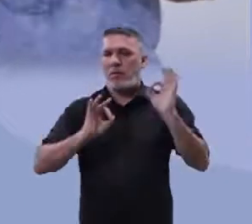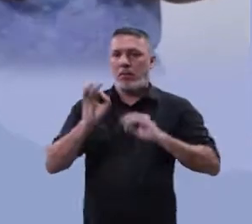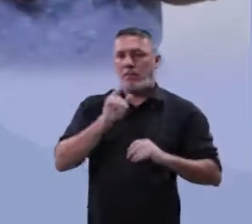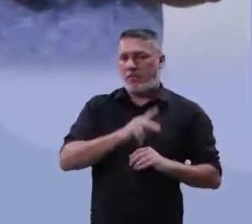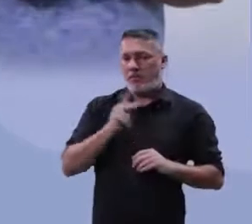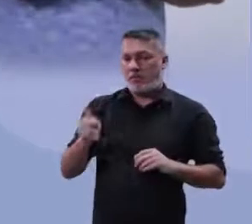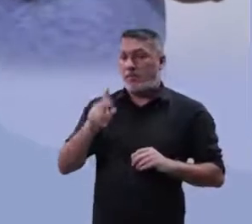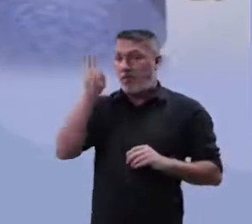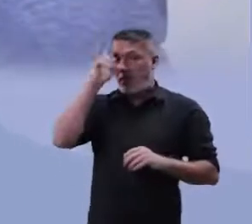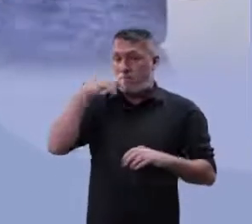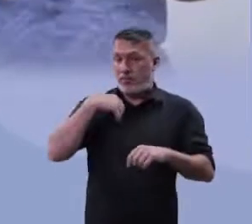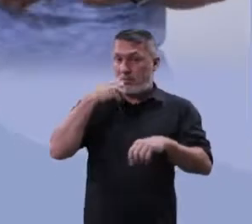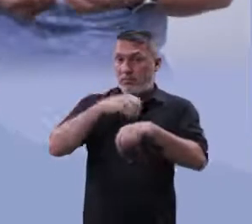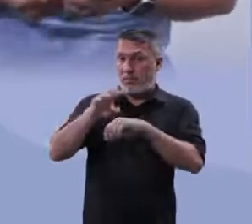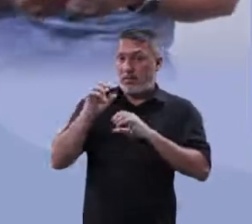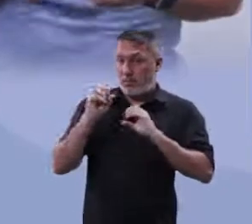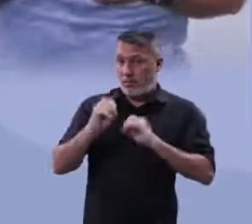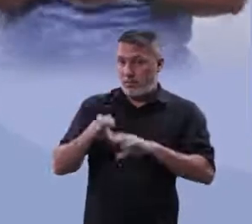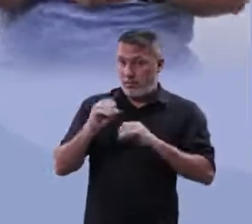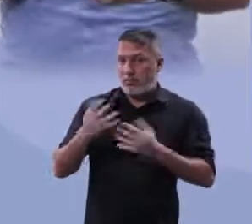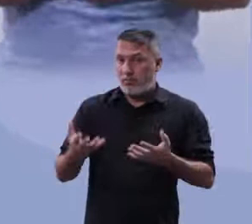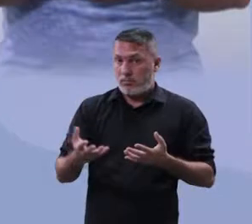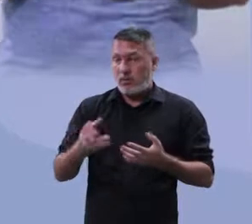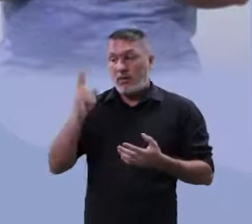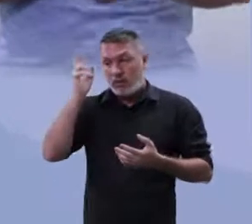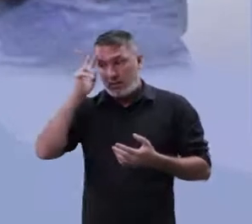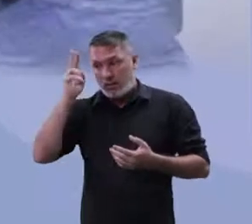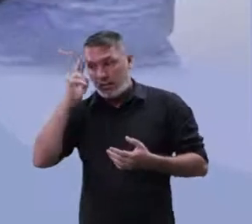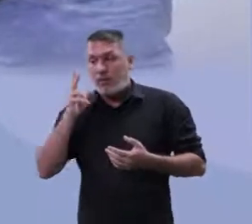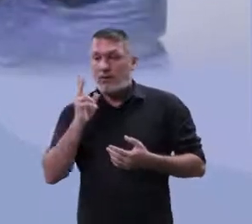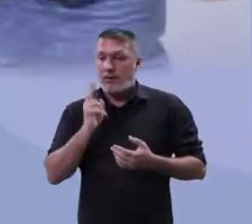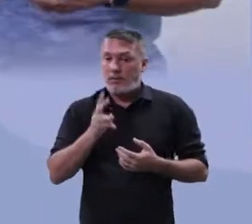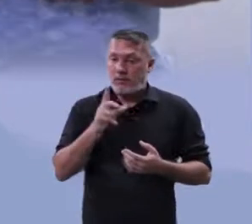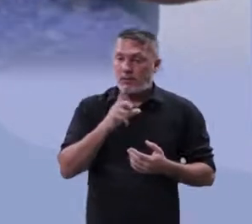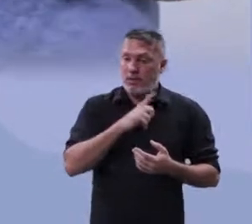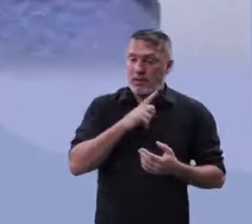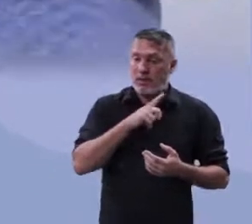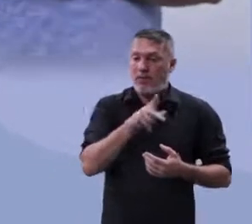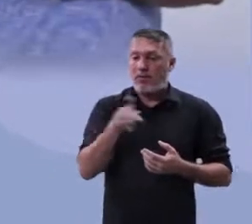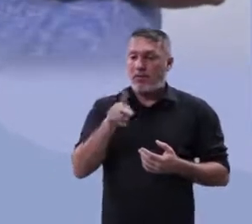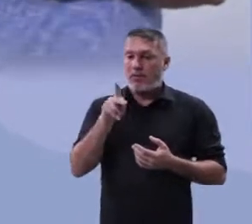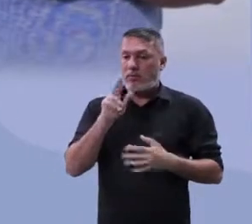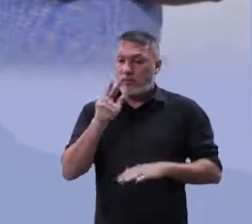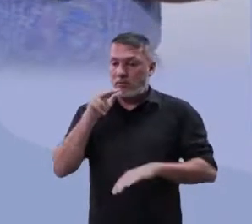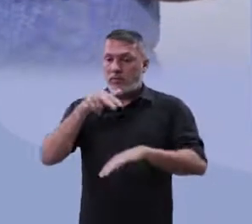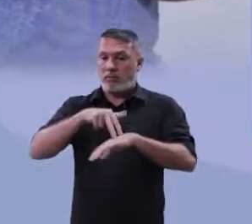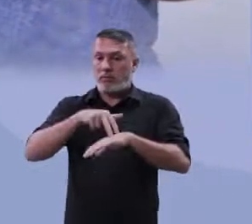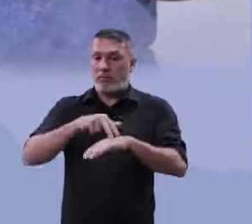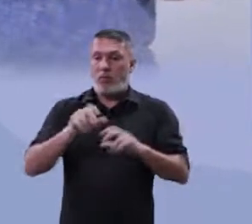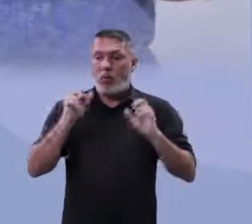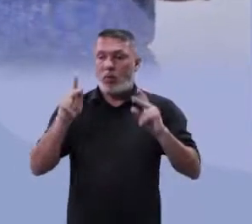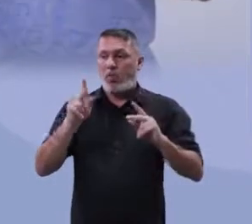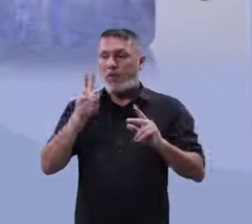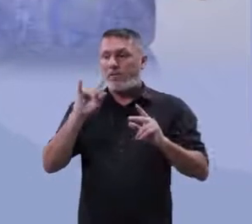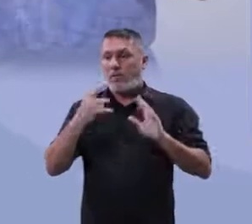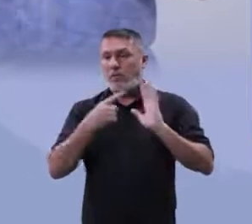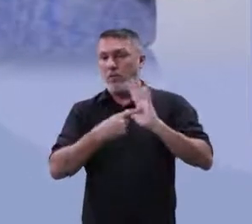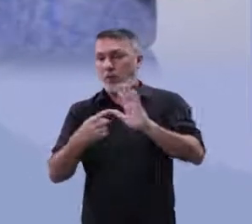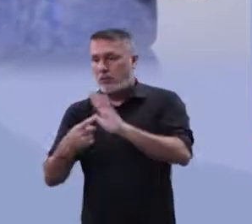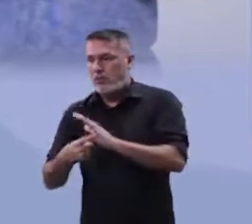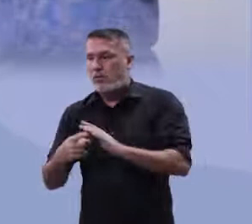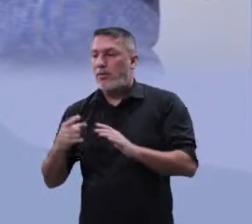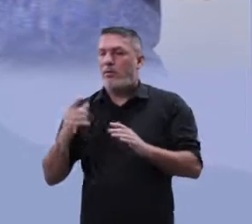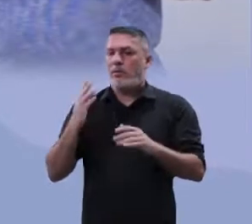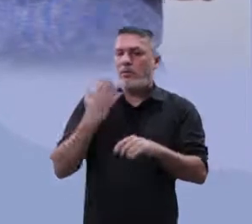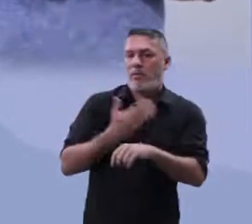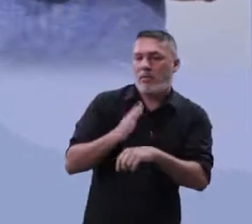dos professores. Lembra que nós estamos falando de educação e, obviamente, sempre vai estar ali o professor como linha de frente, ok? Para lidar com